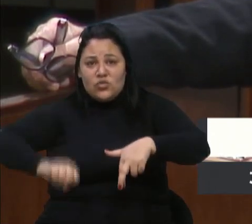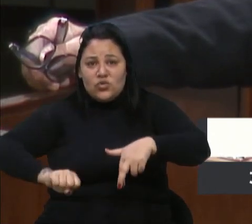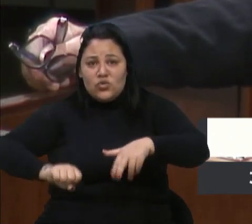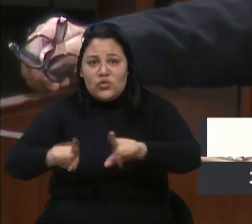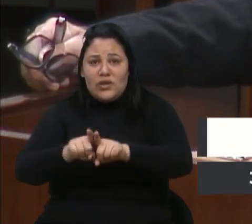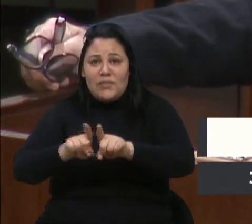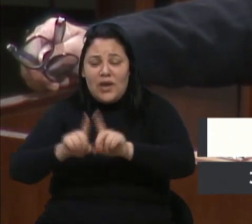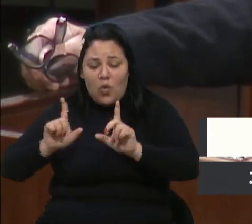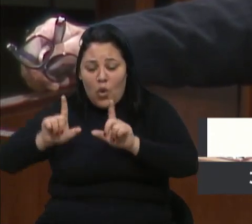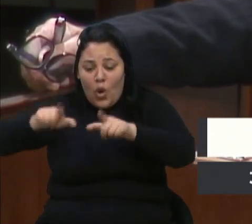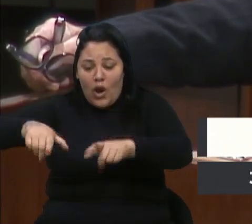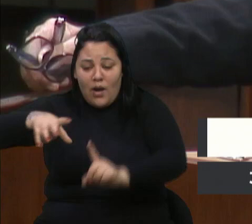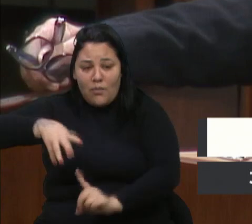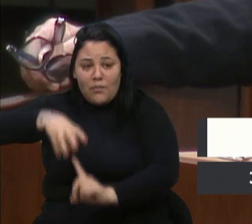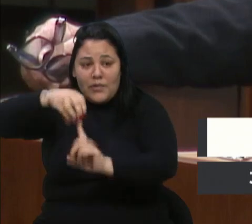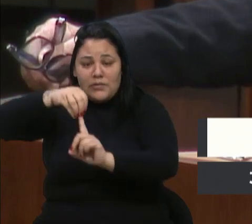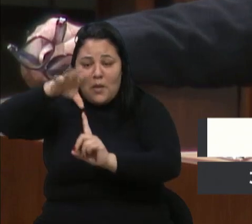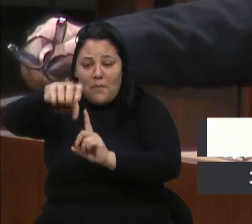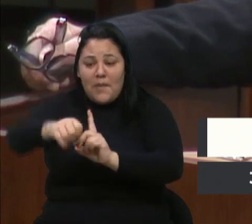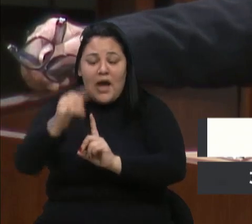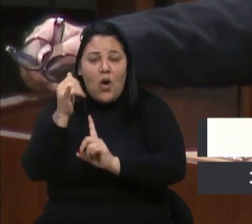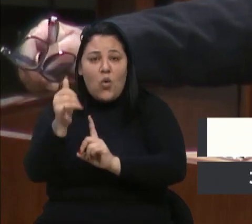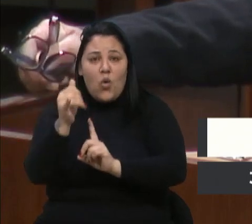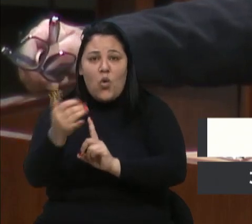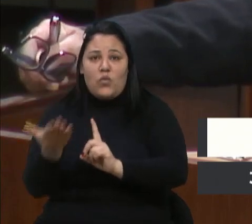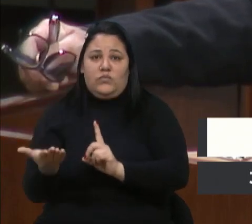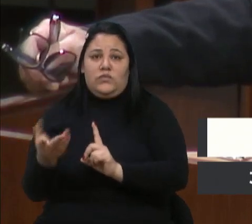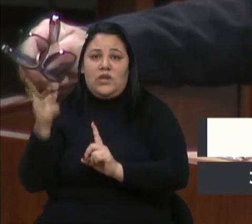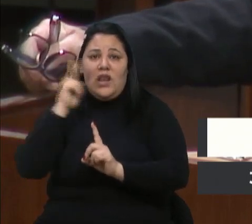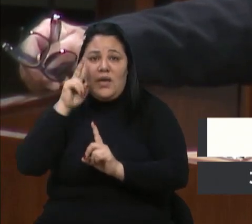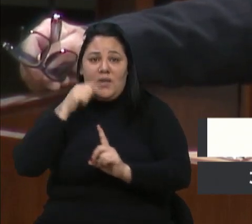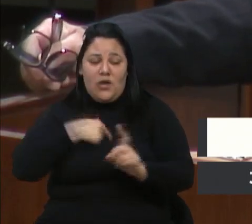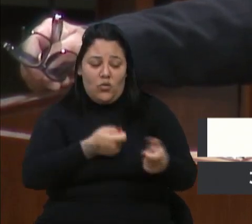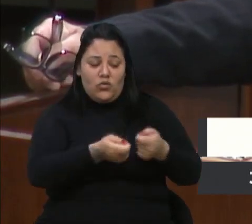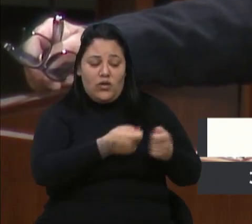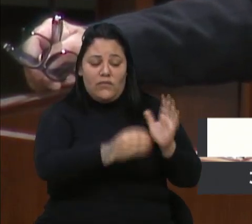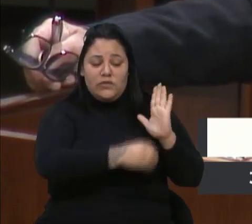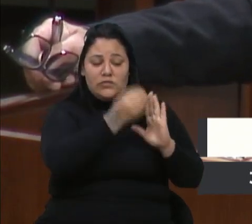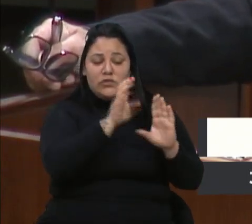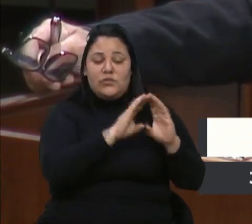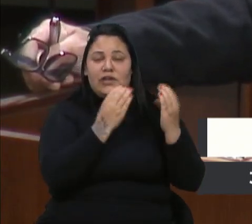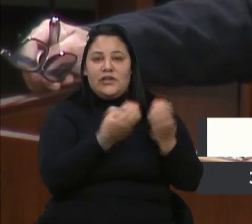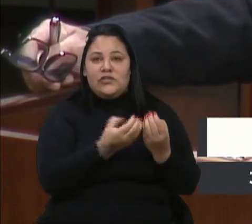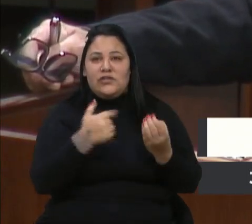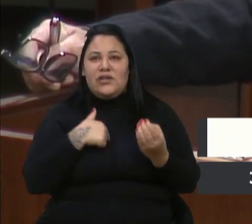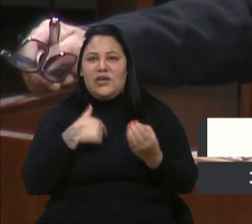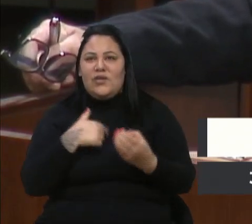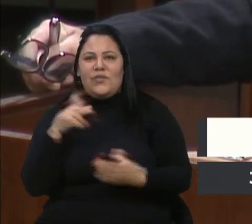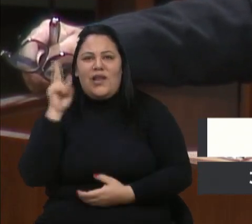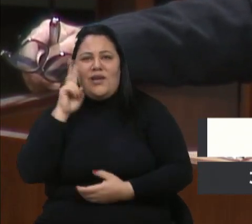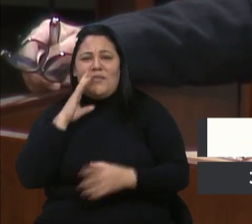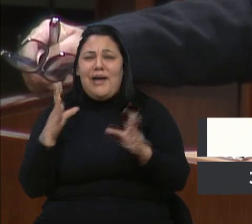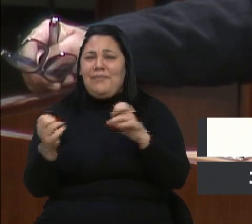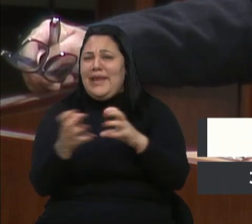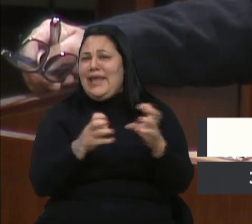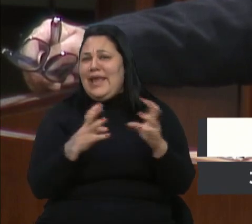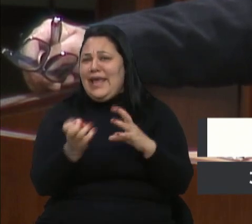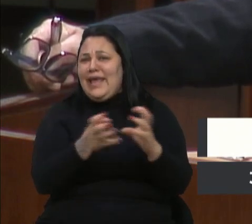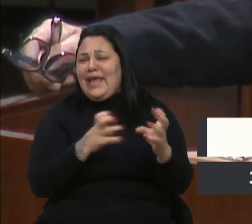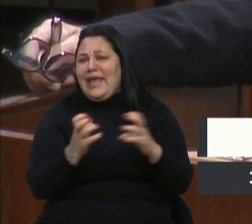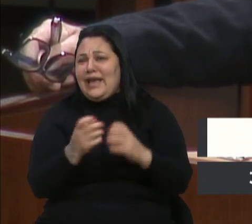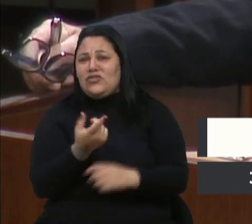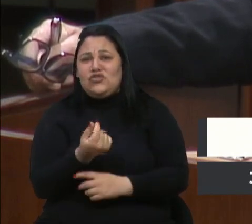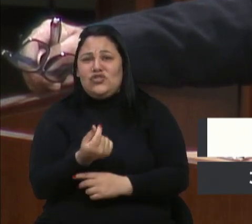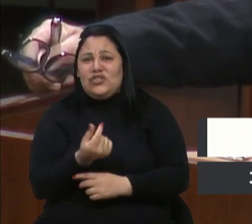Nós precisamos, inclusive na época, quando coordenava o orçamento comunitário, foi uma briga a questão do piso rígido. Críticas ao